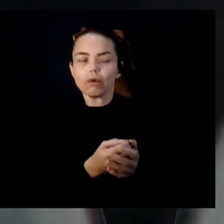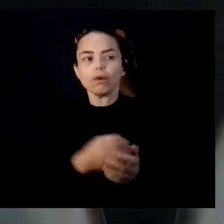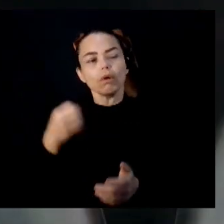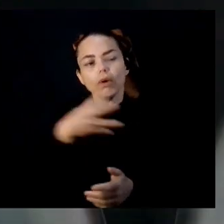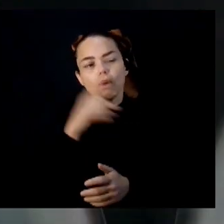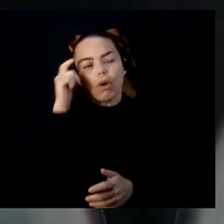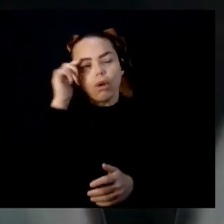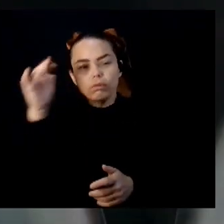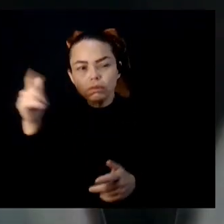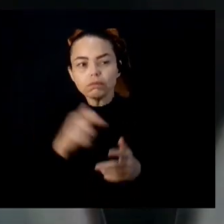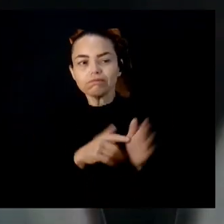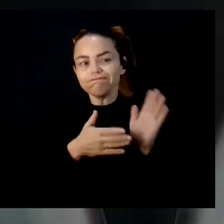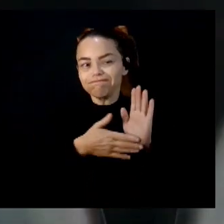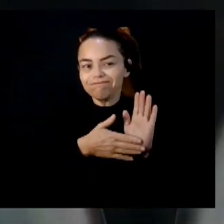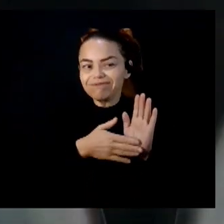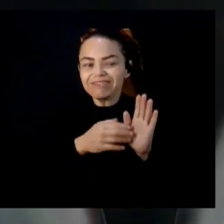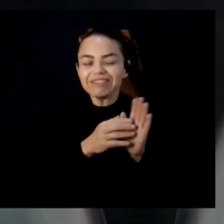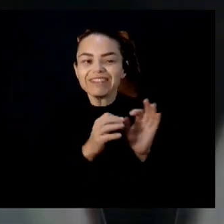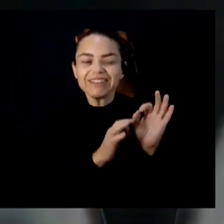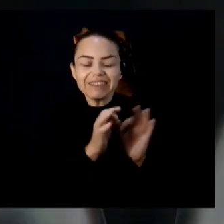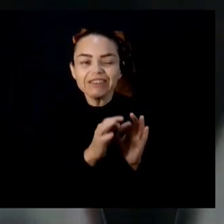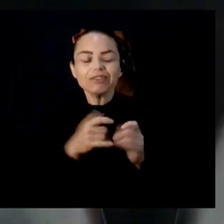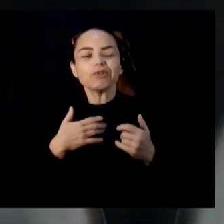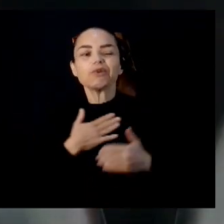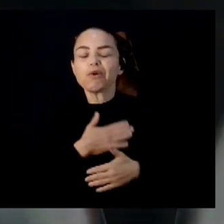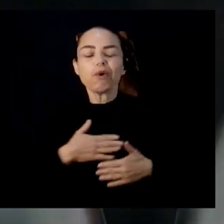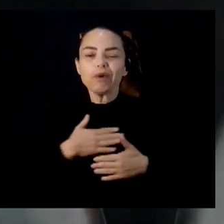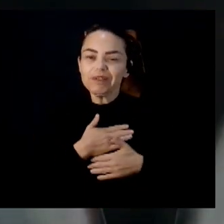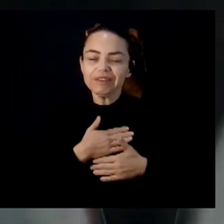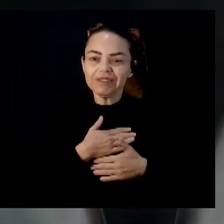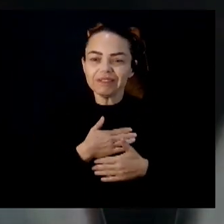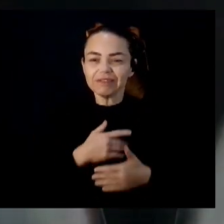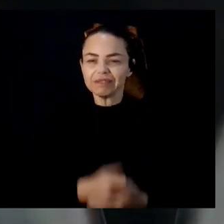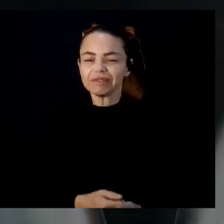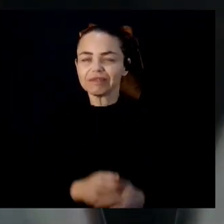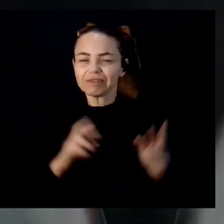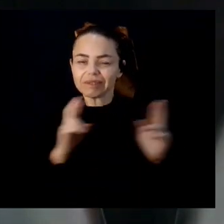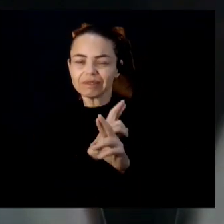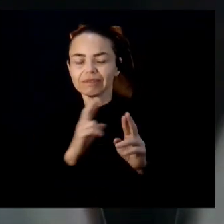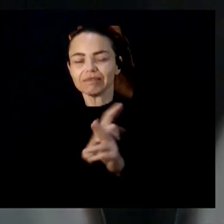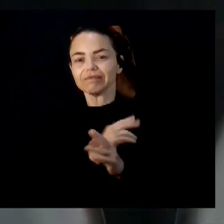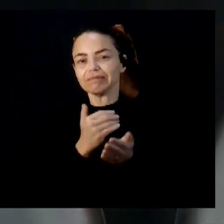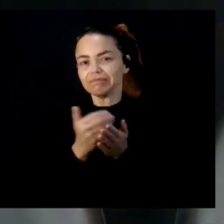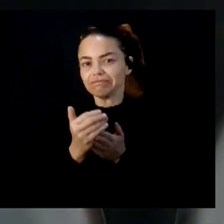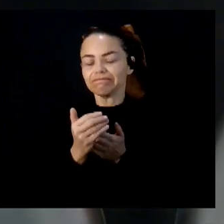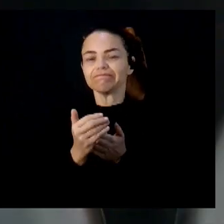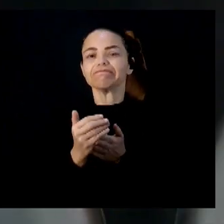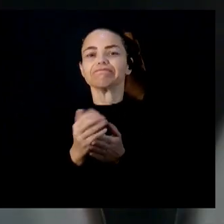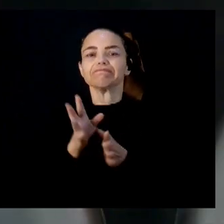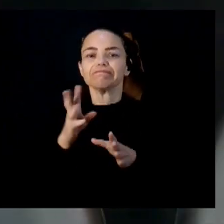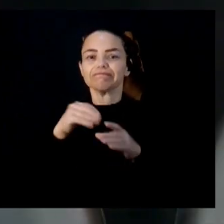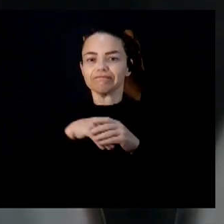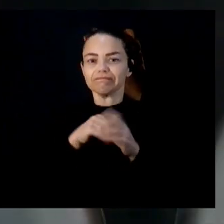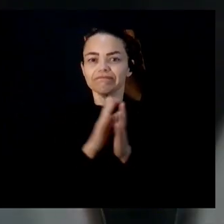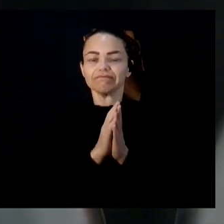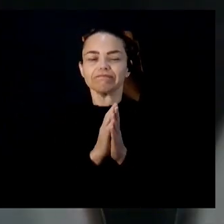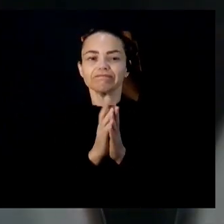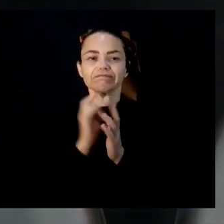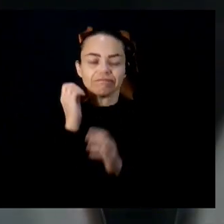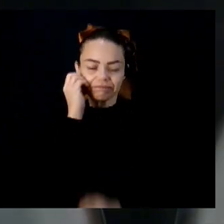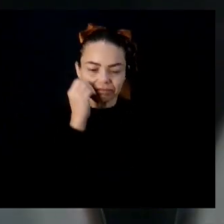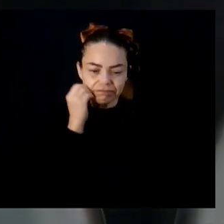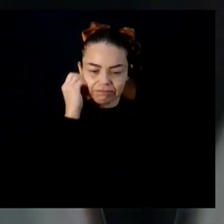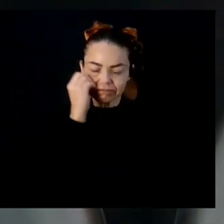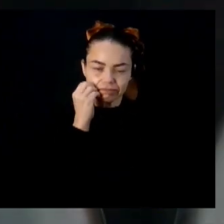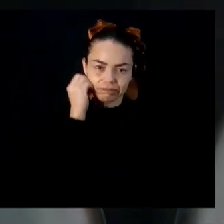são as propostas que ele passou a gostar de fazer. Então, as relações, quando a gente começa a incluir experiências